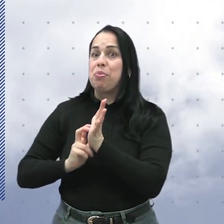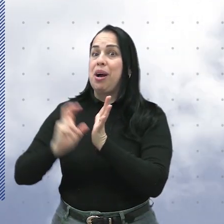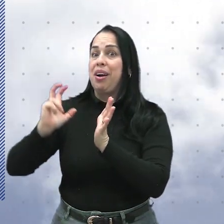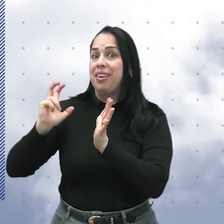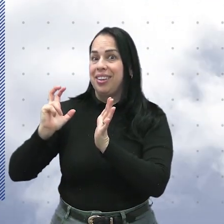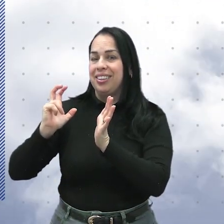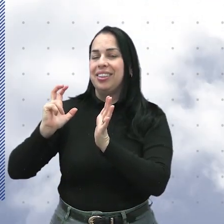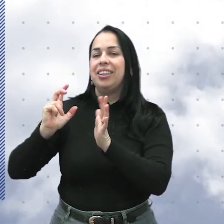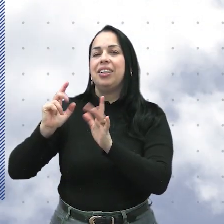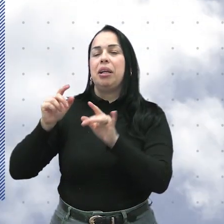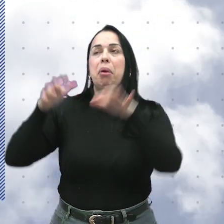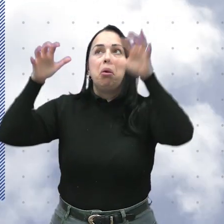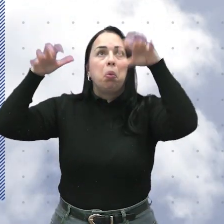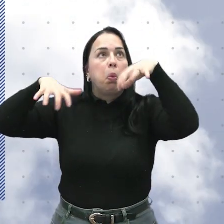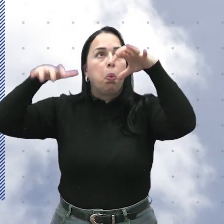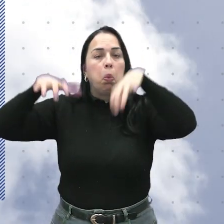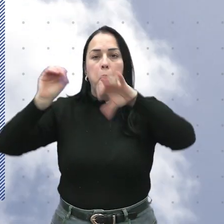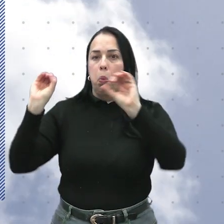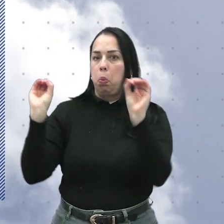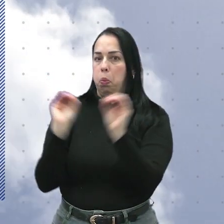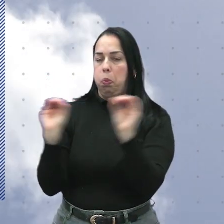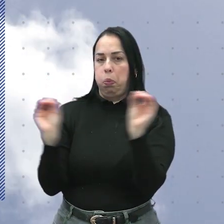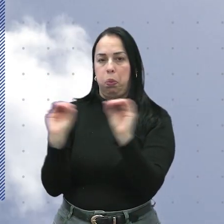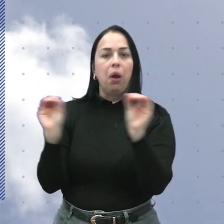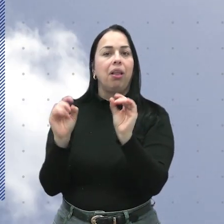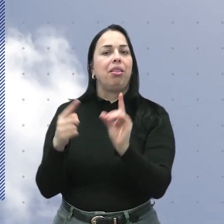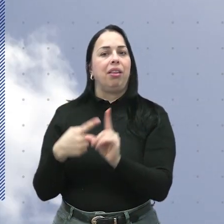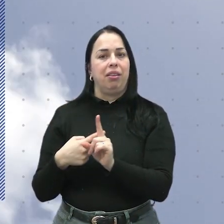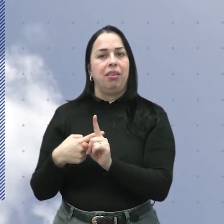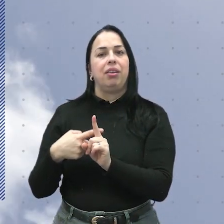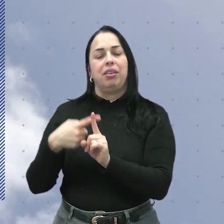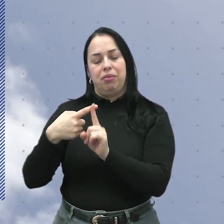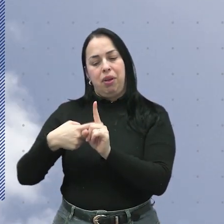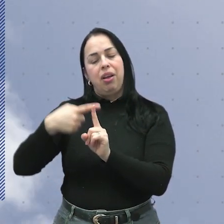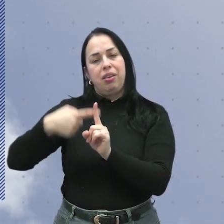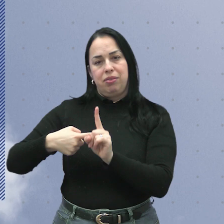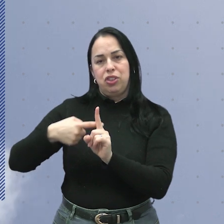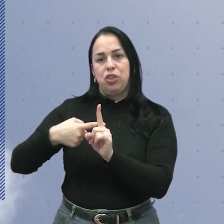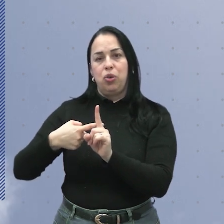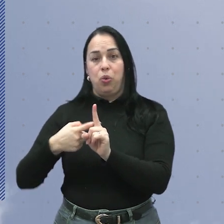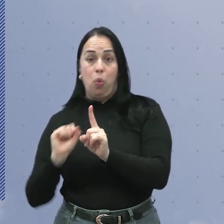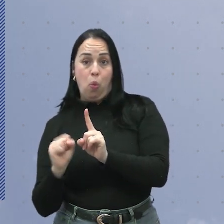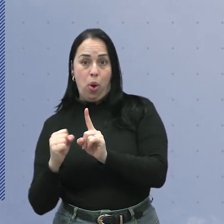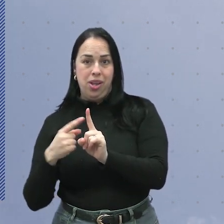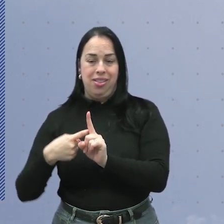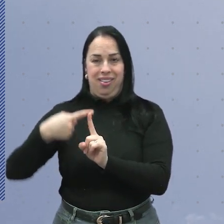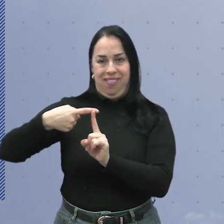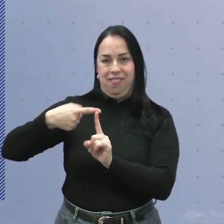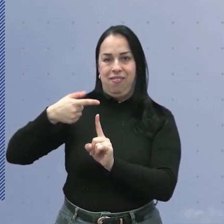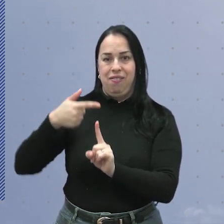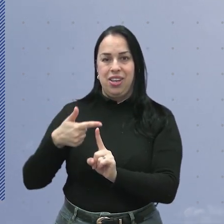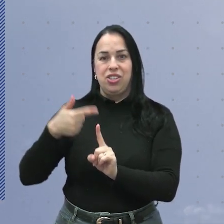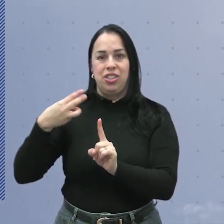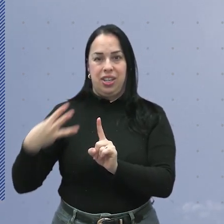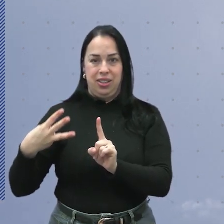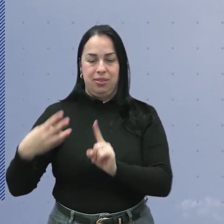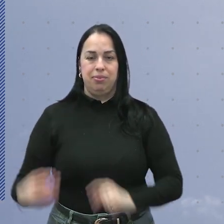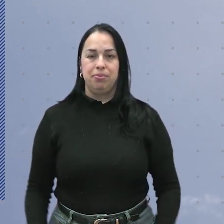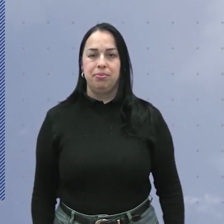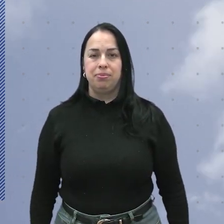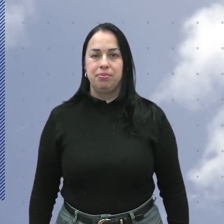amanhecer. Também não há possibilidade de chuva durante o dia. As temperaturas variam entre 8 e 23